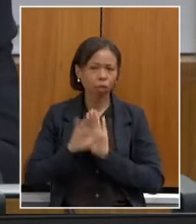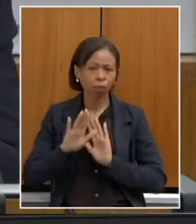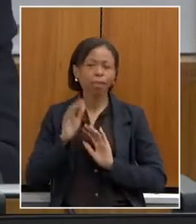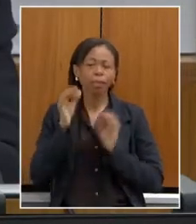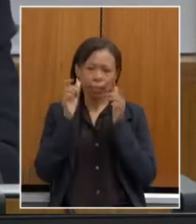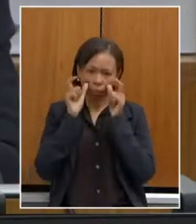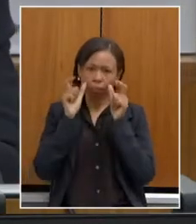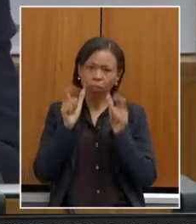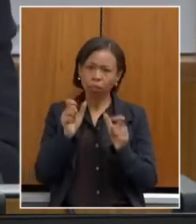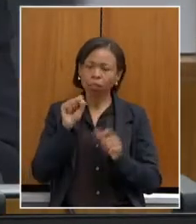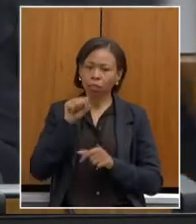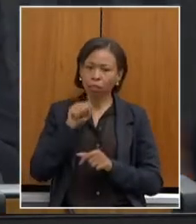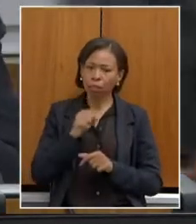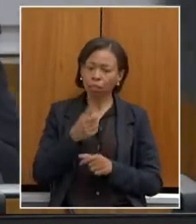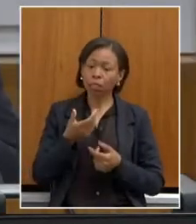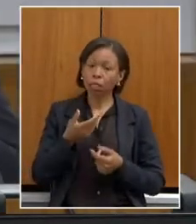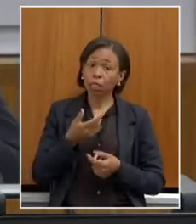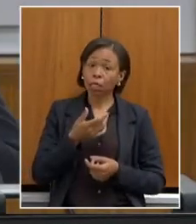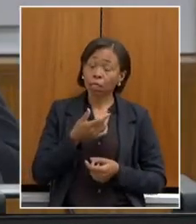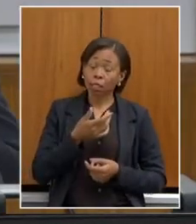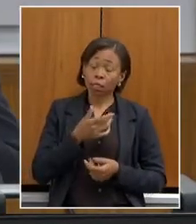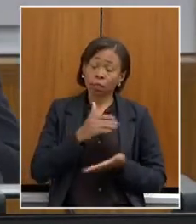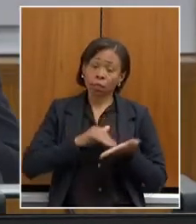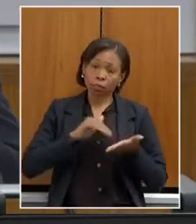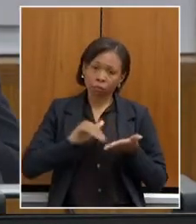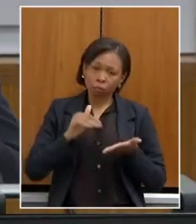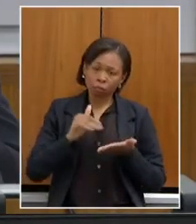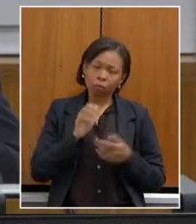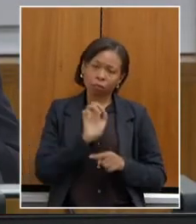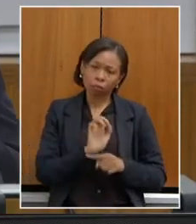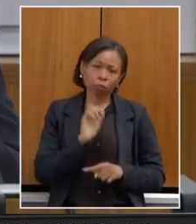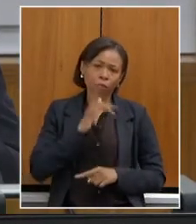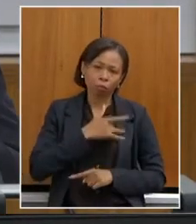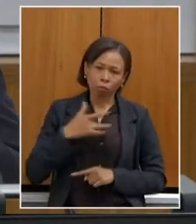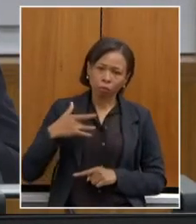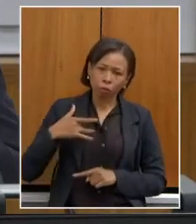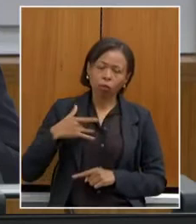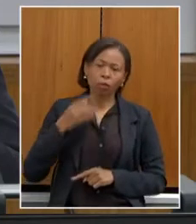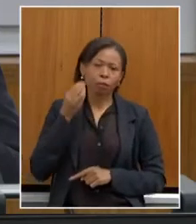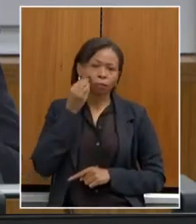quanto a Secretaria Estadual de Saúde em conseguirmos nos aproximar